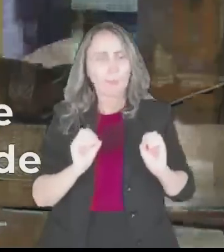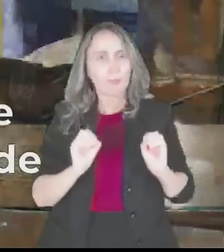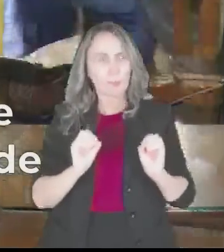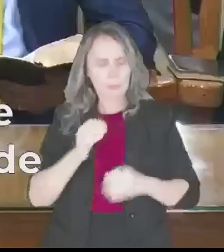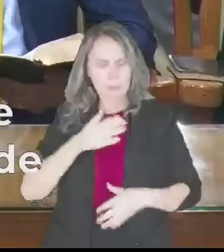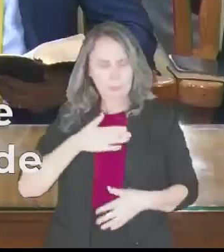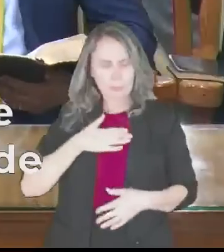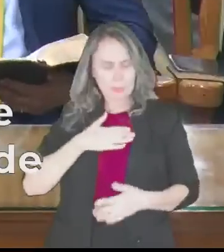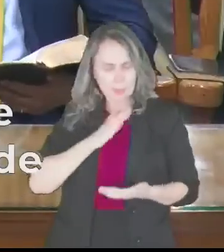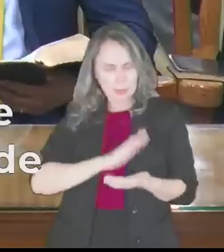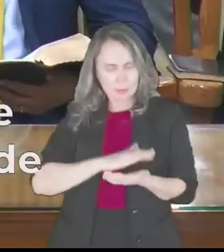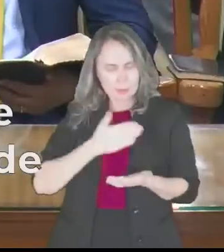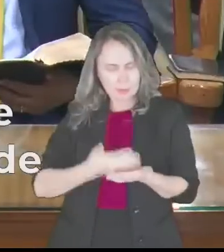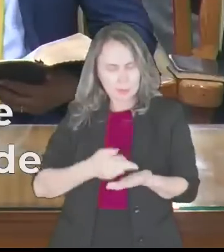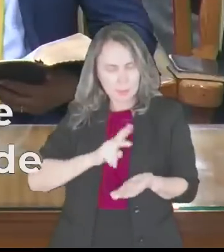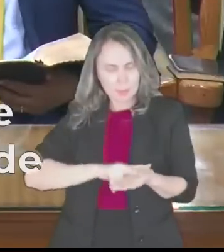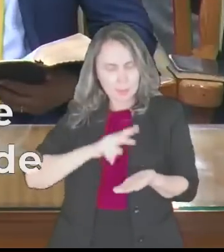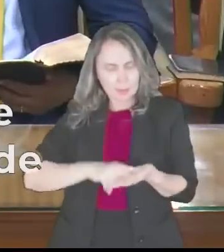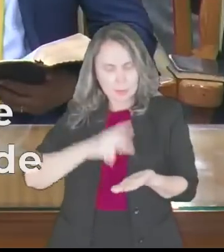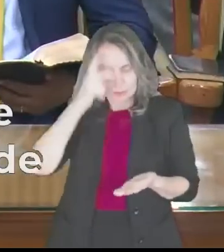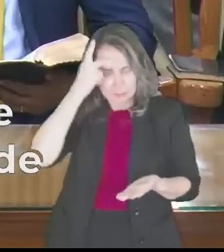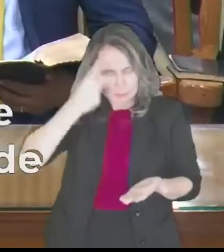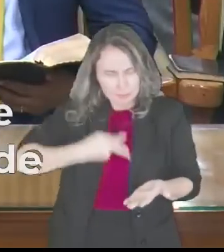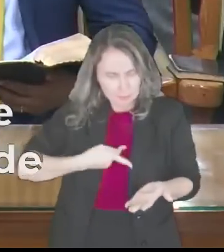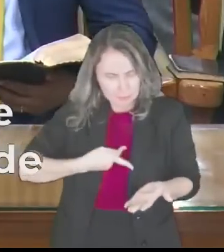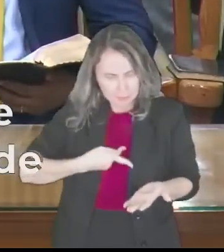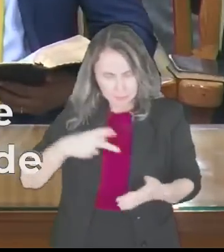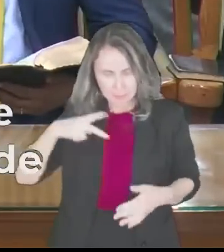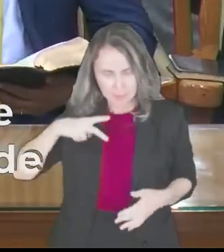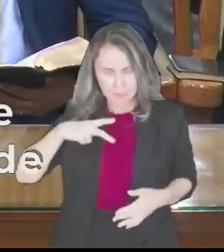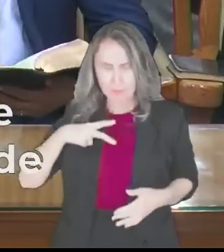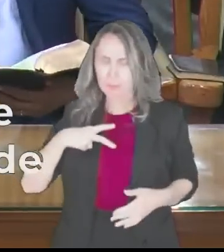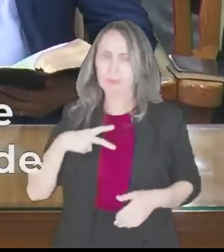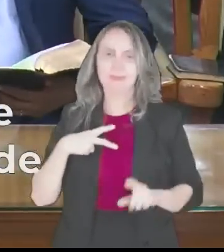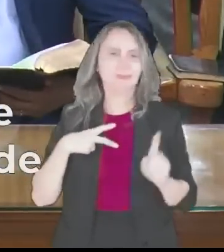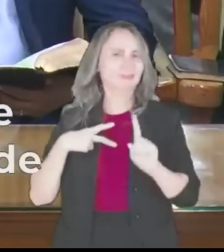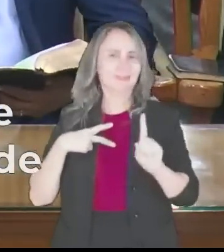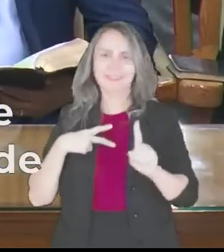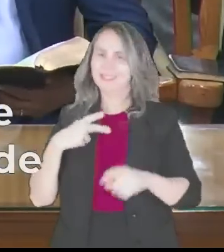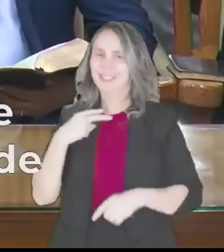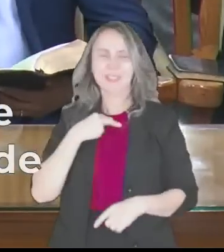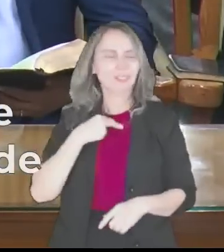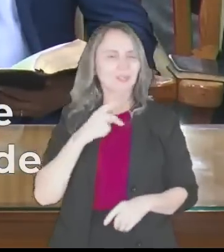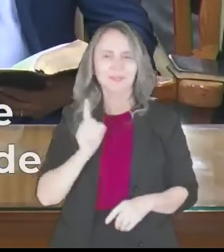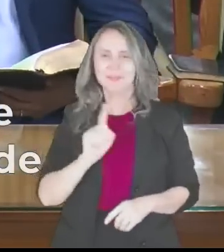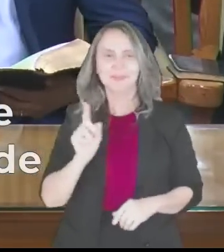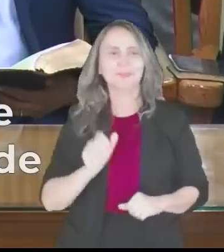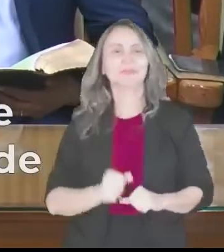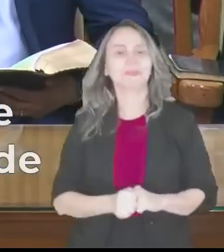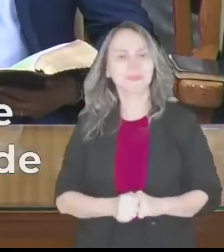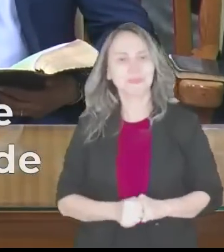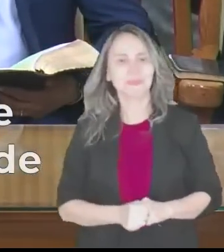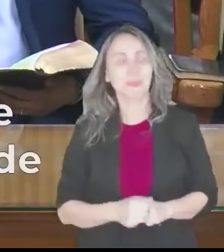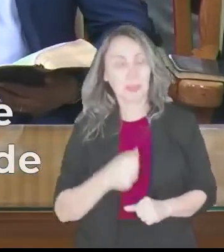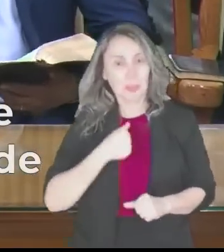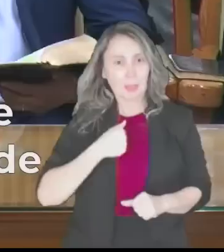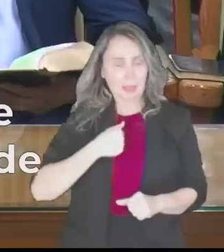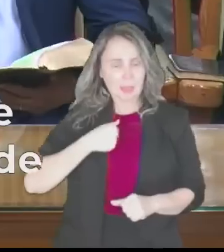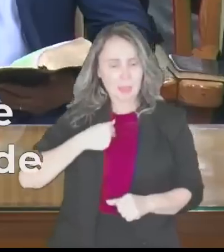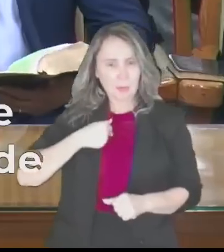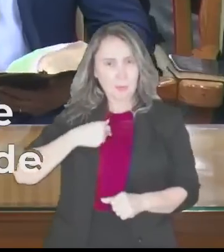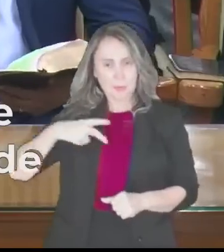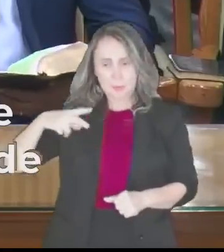disse que nenhum texto da Escritura, nenhuma profecia da Escritura é de particular o que,